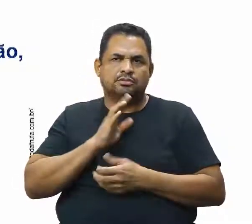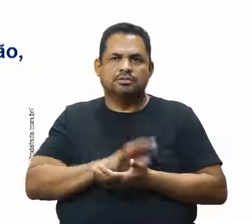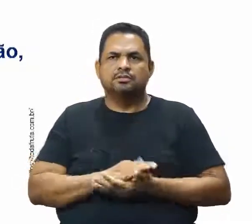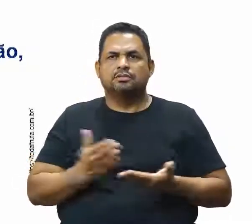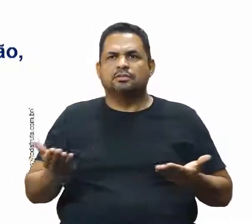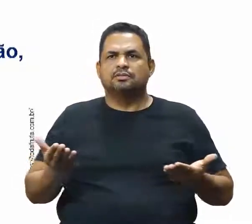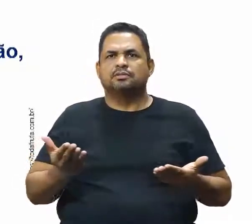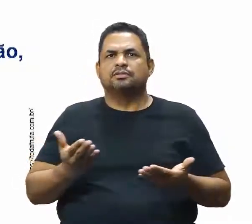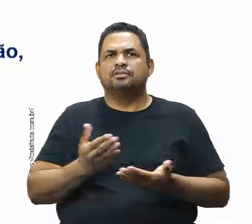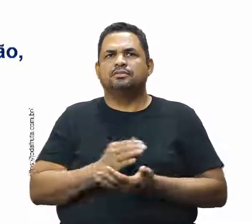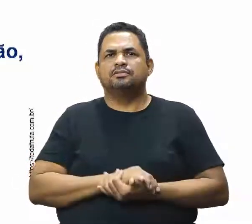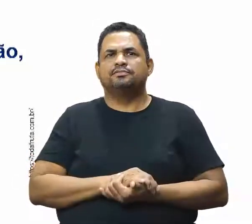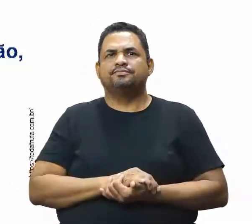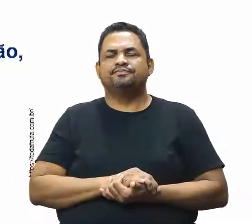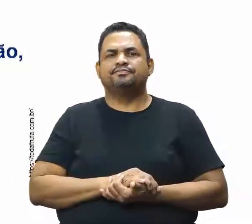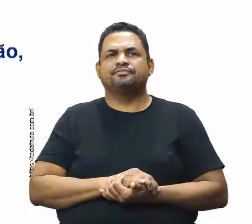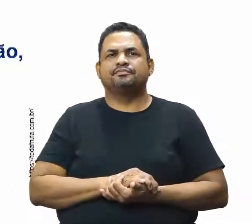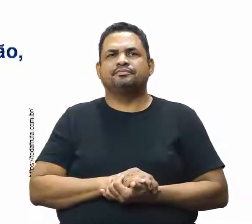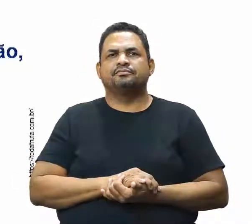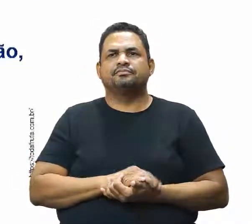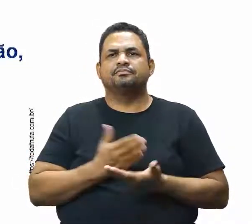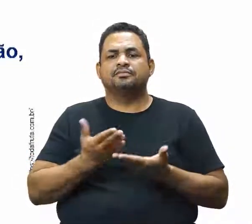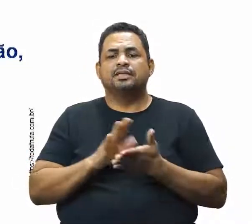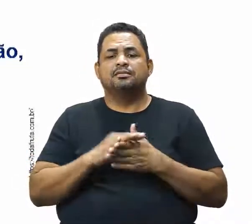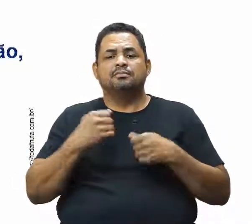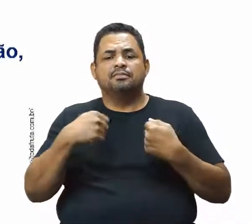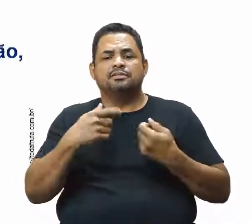ainda é sedenta de quê? De